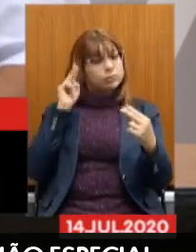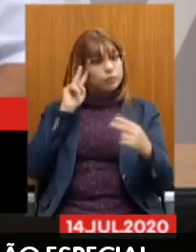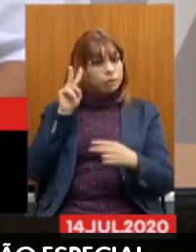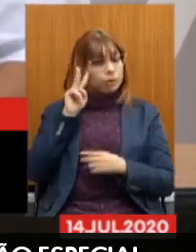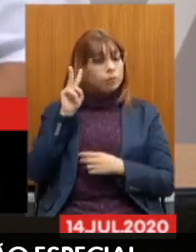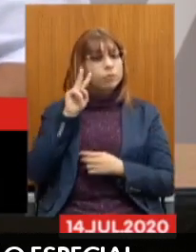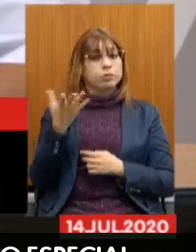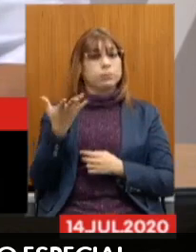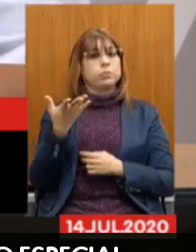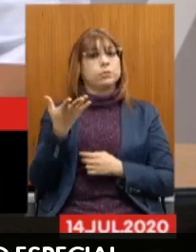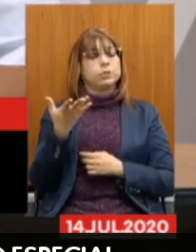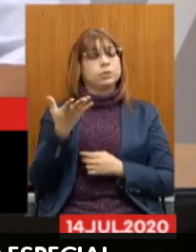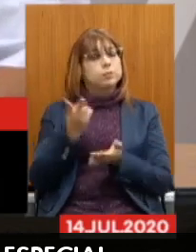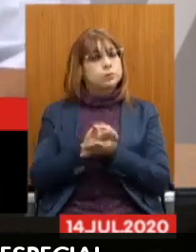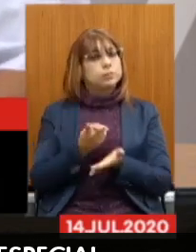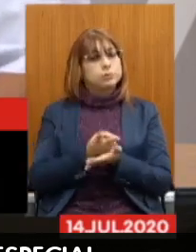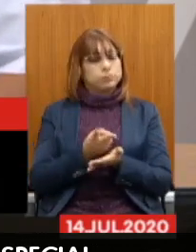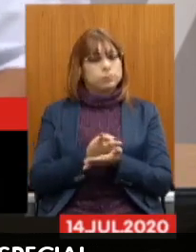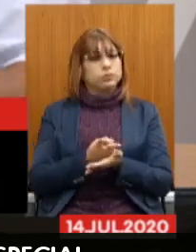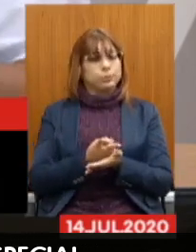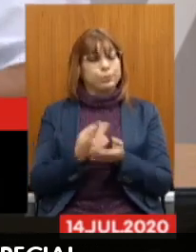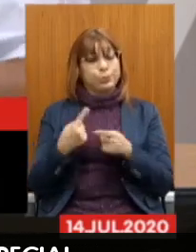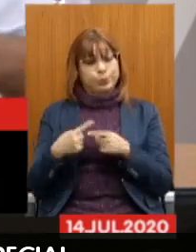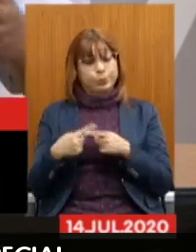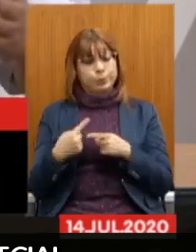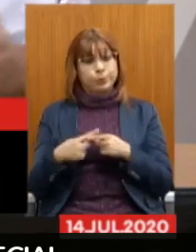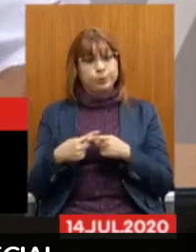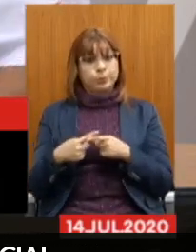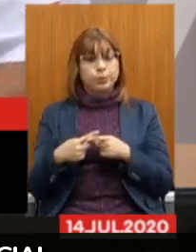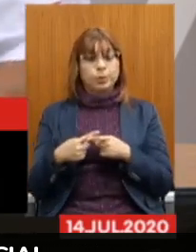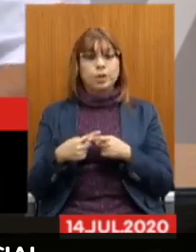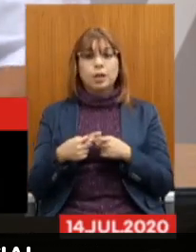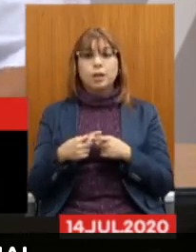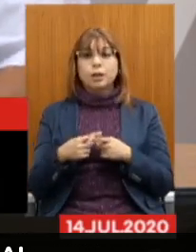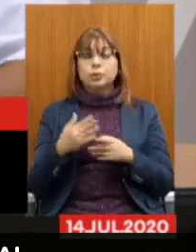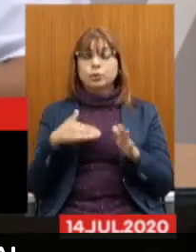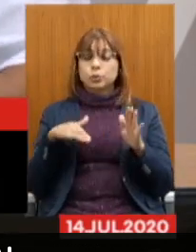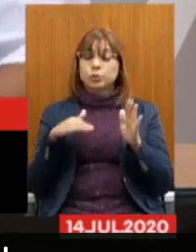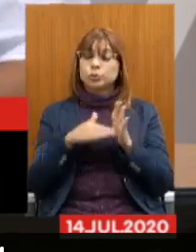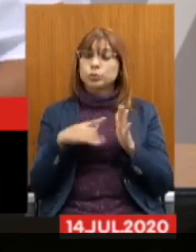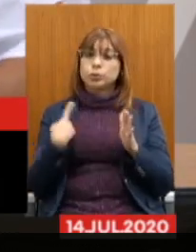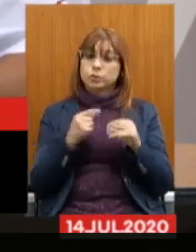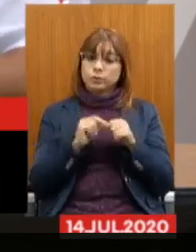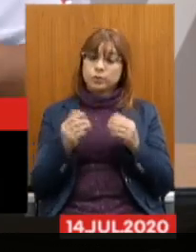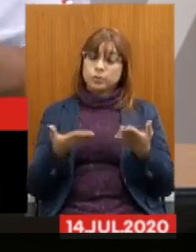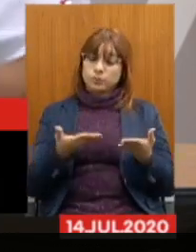lembrados eternamente, né, porque tudo que nós fazemos hoje, todos os nossos atos